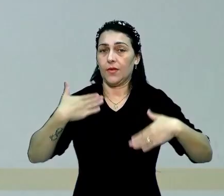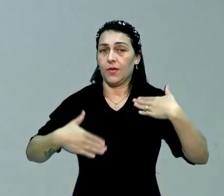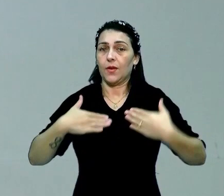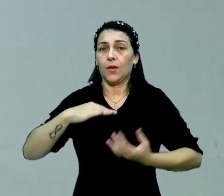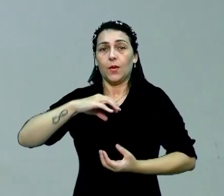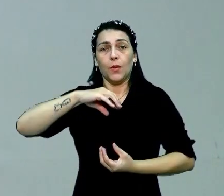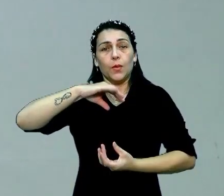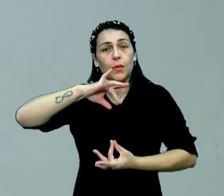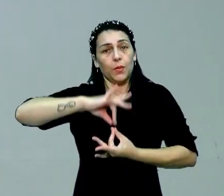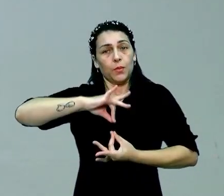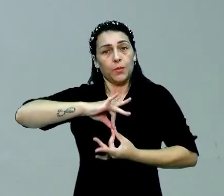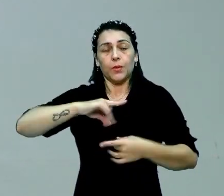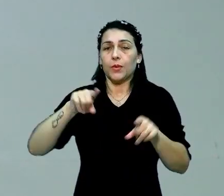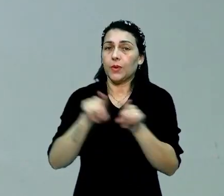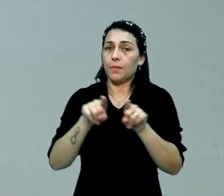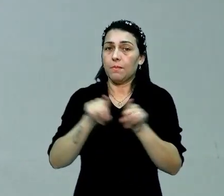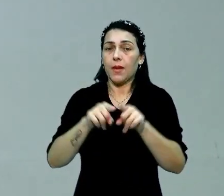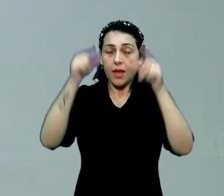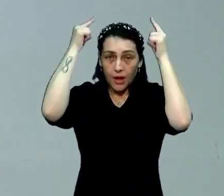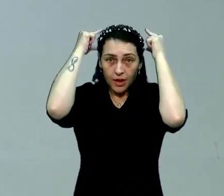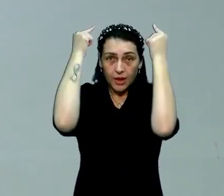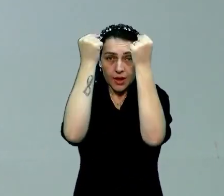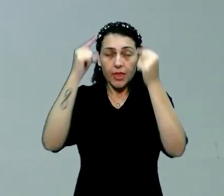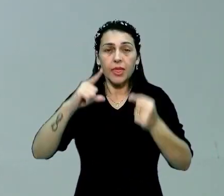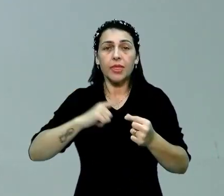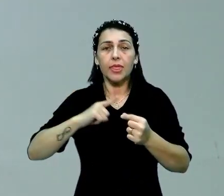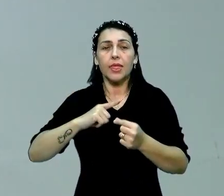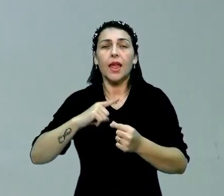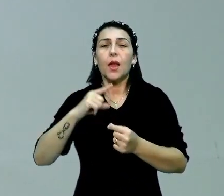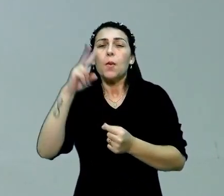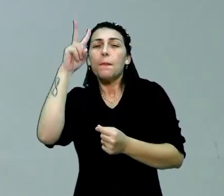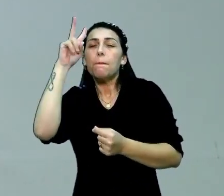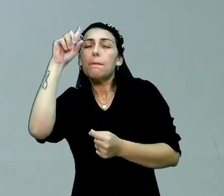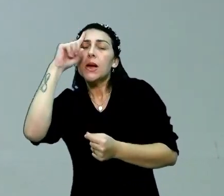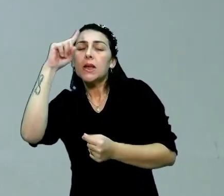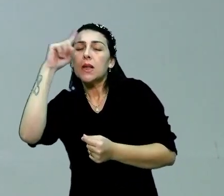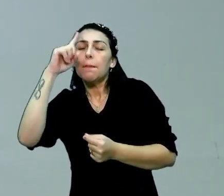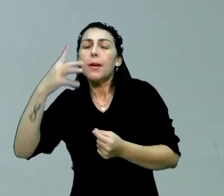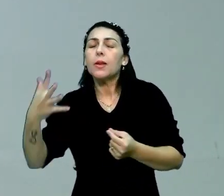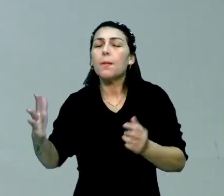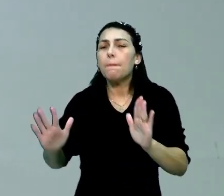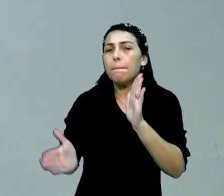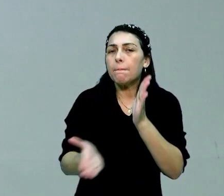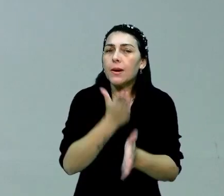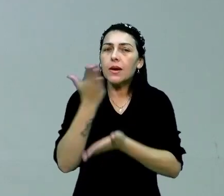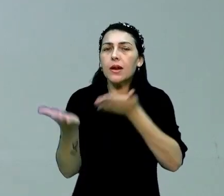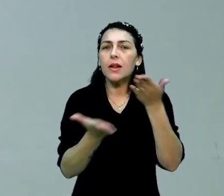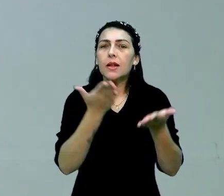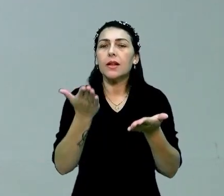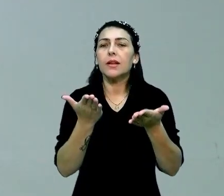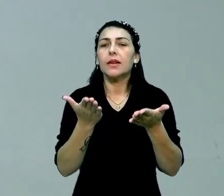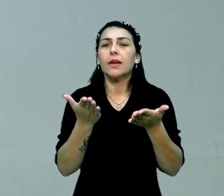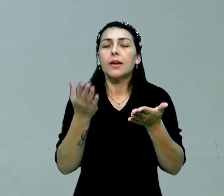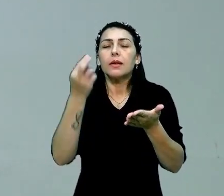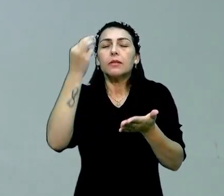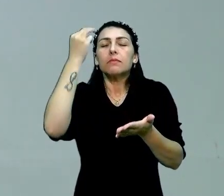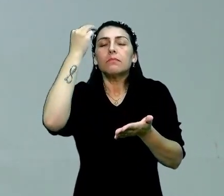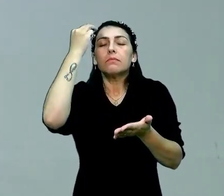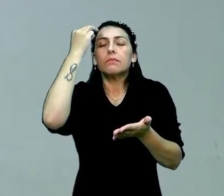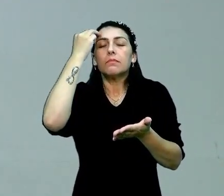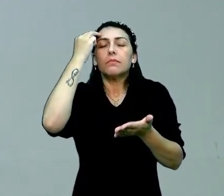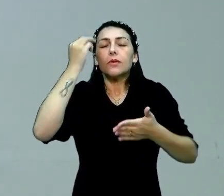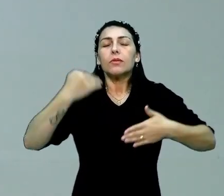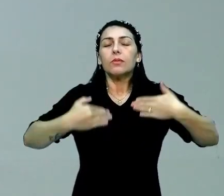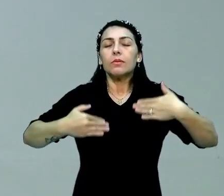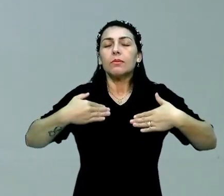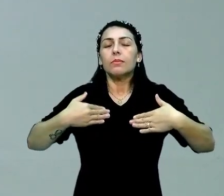espiritual. Aqui na Grécia, a gente tem uma filosofia maravilhosa, que é corpo são, mente sã, que é